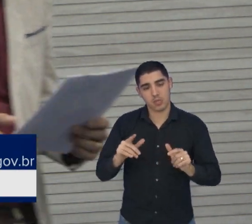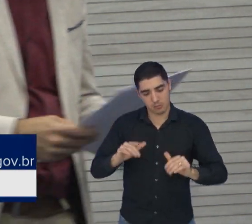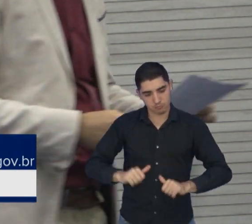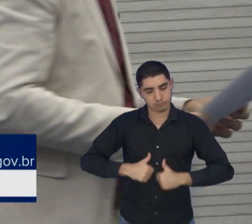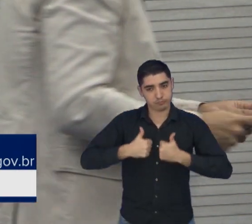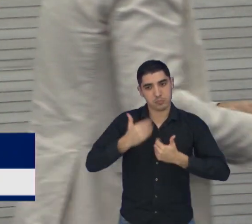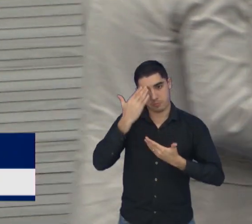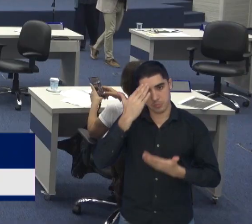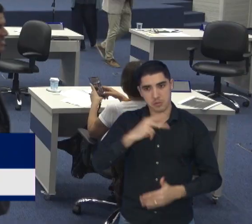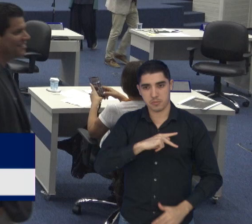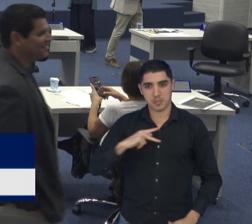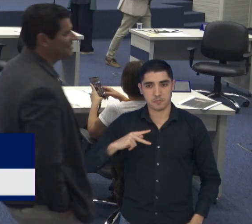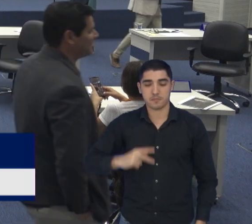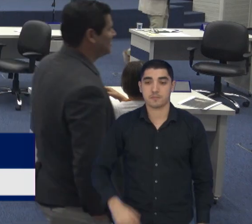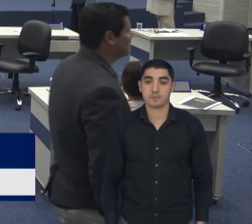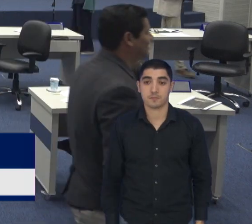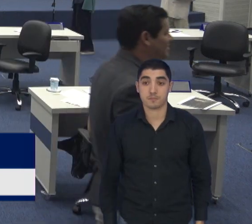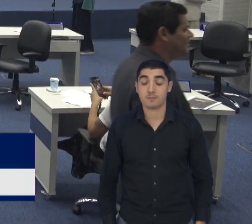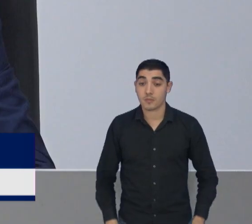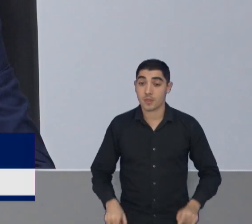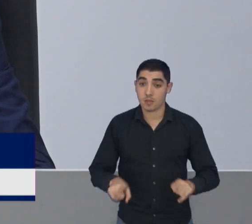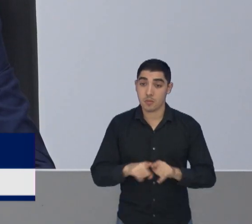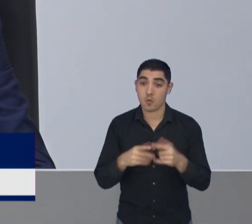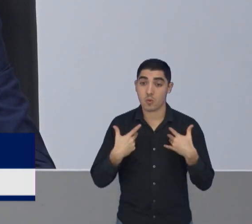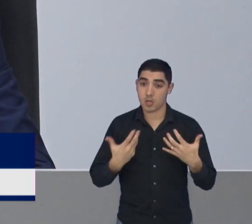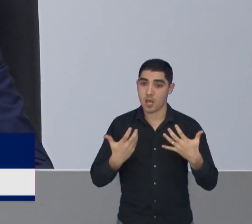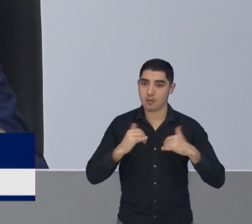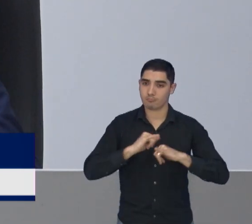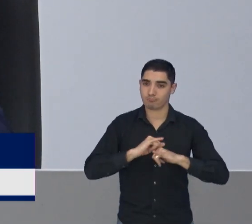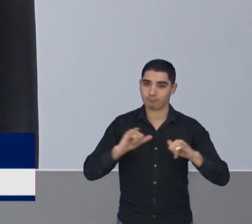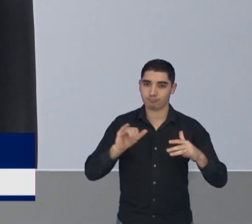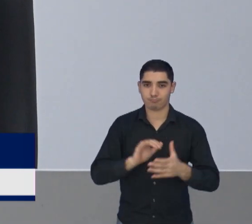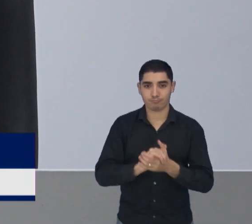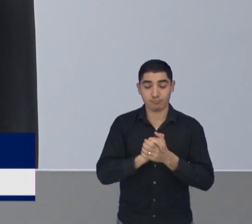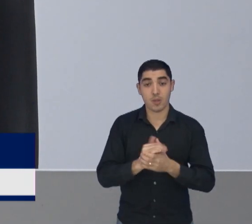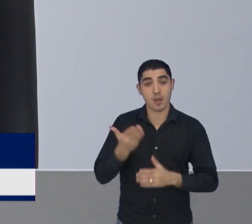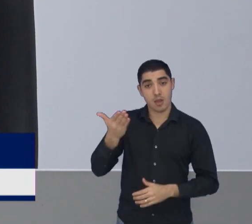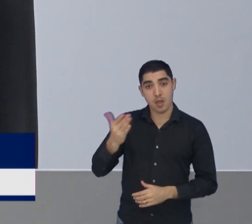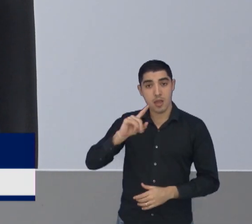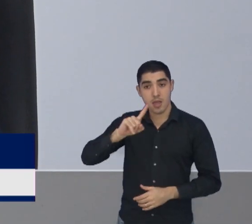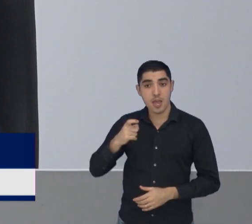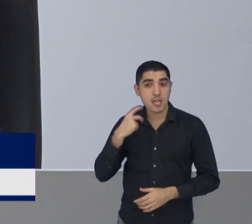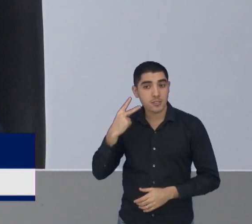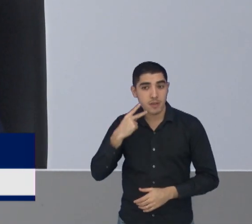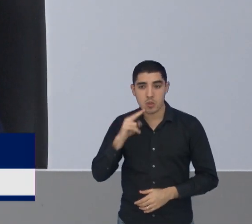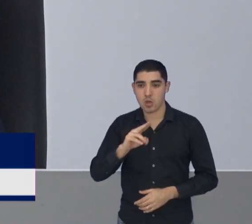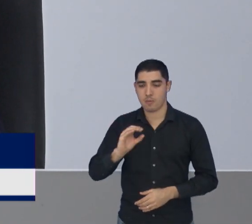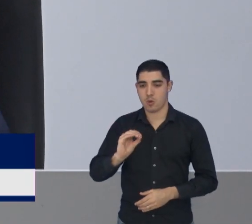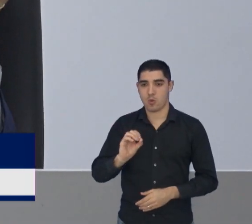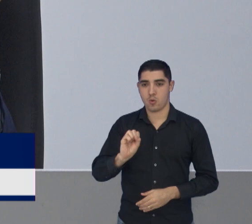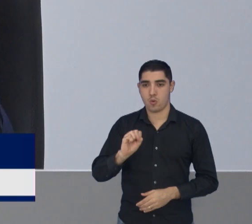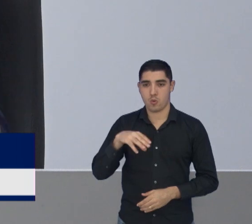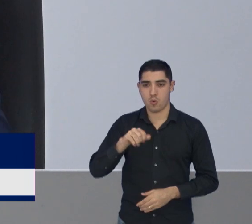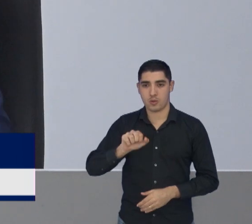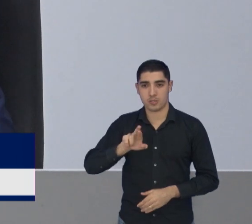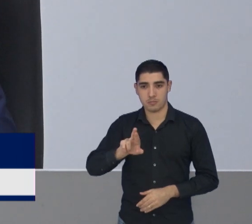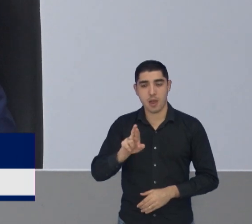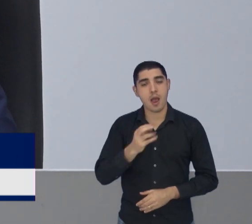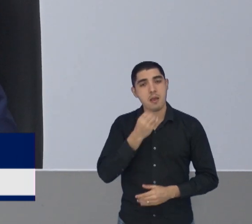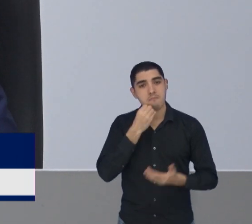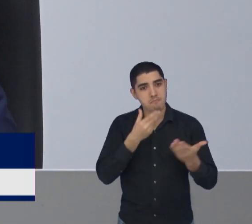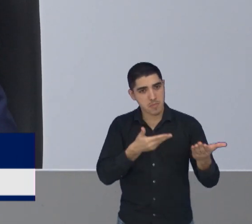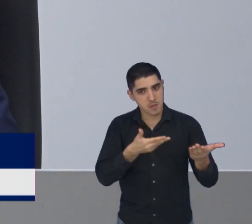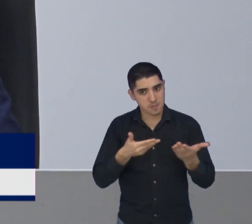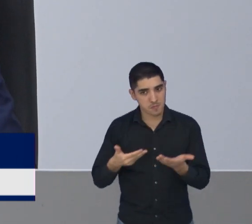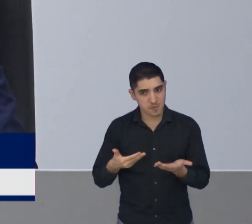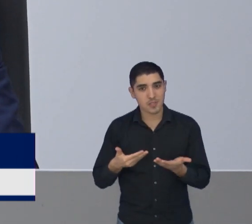presidente. Quero registrar a presença aqui do ex-vereador Osmar Ferreira. Seja bem-vindo, Osmar, nossa